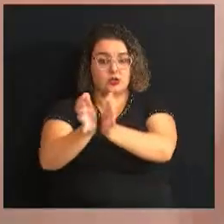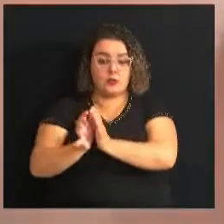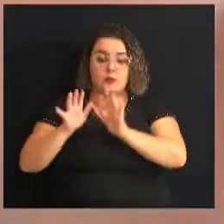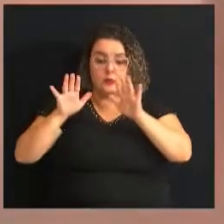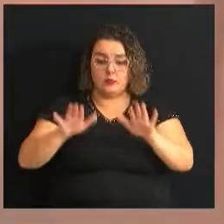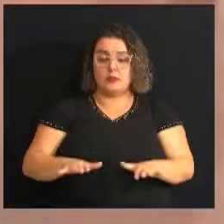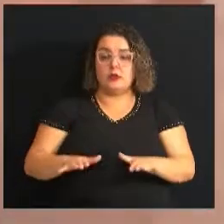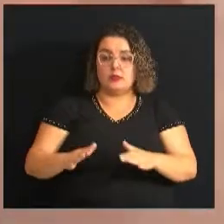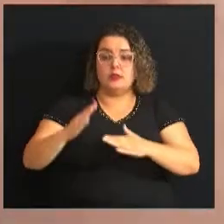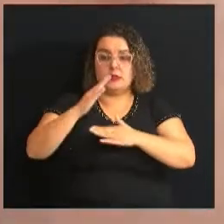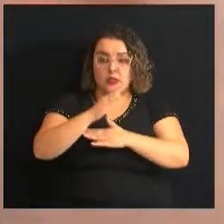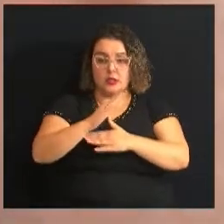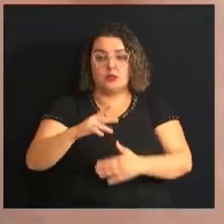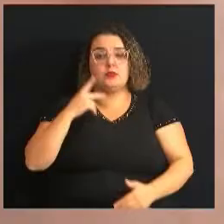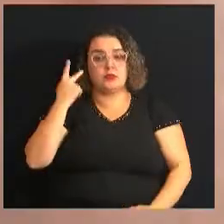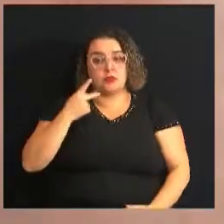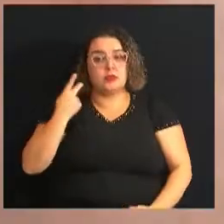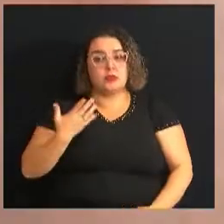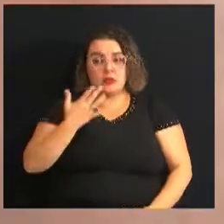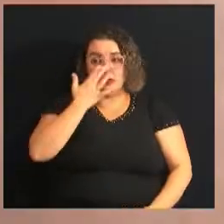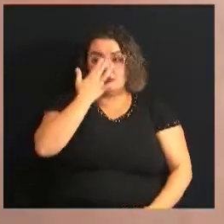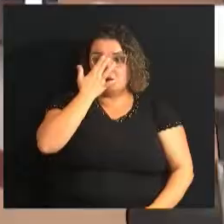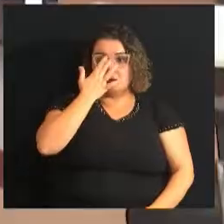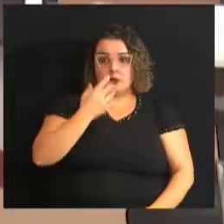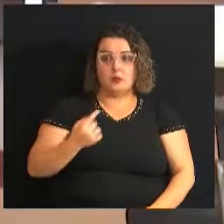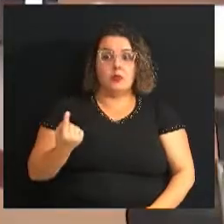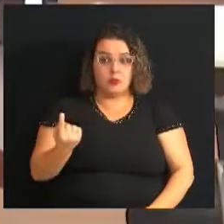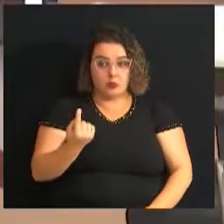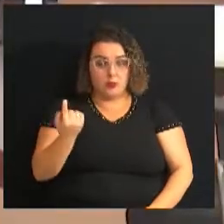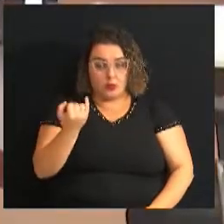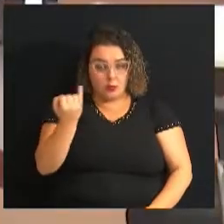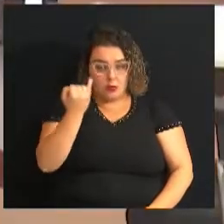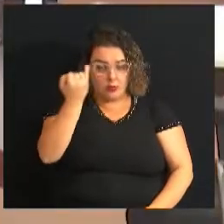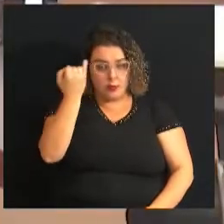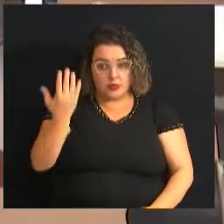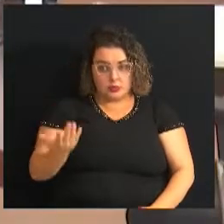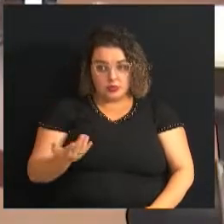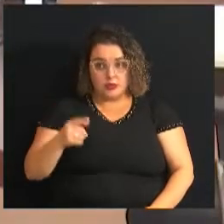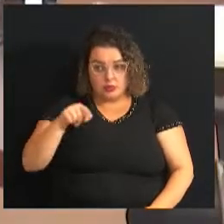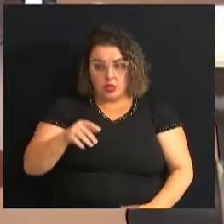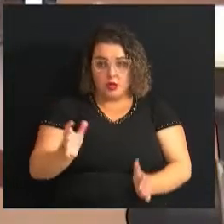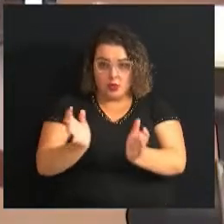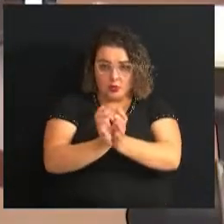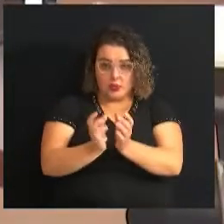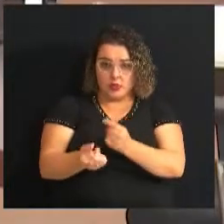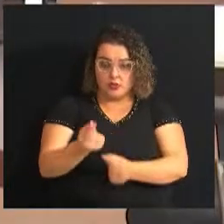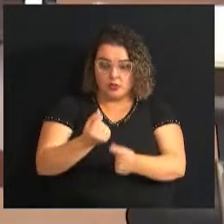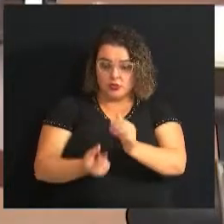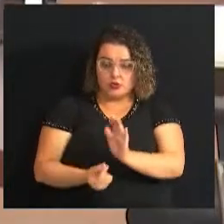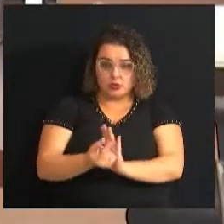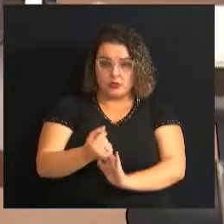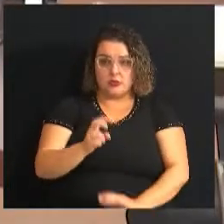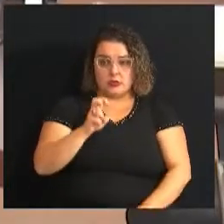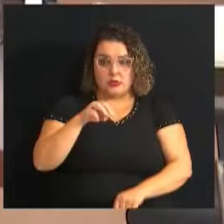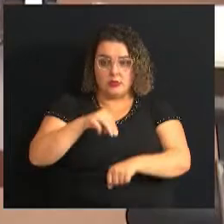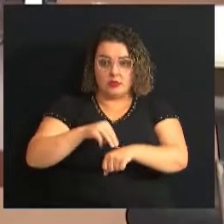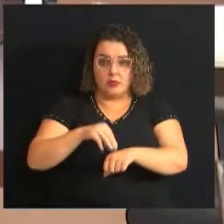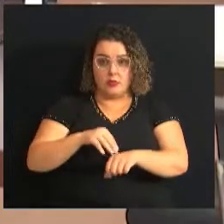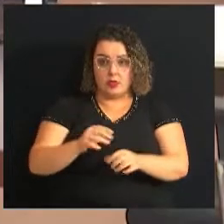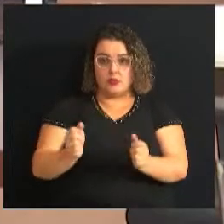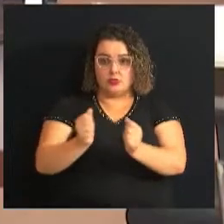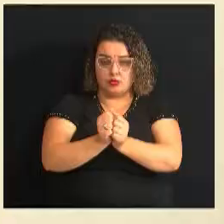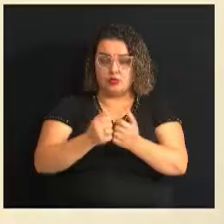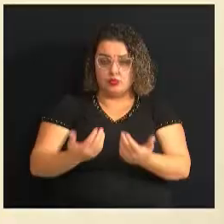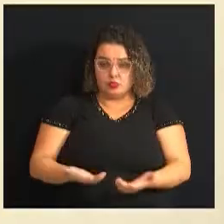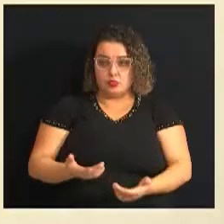Câmara Municipal dos Vereadores, uma muito importante é a Comissão de Finanças e Orçamento. São 5 membros que a compõem, contando